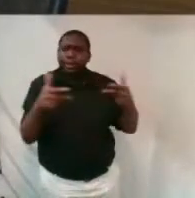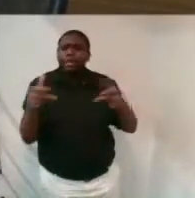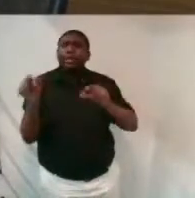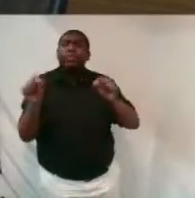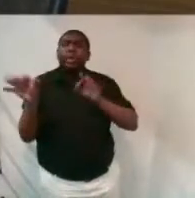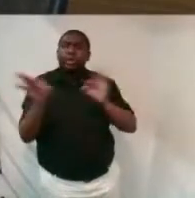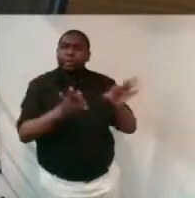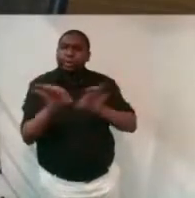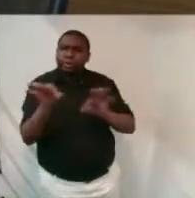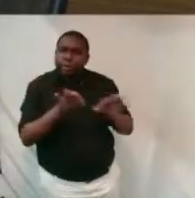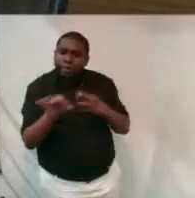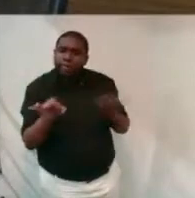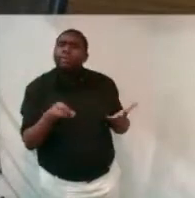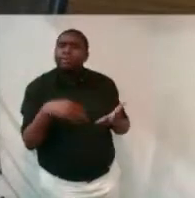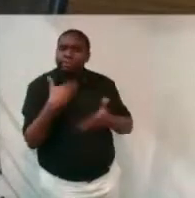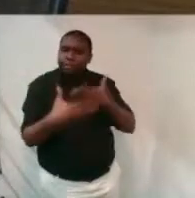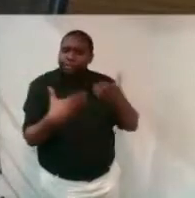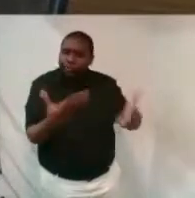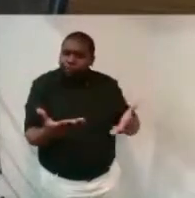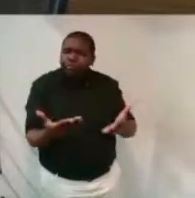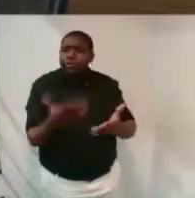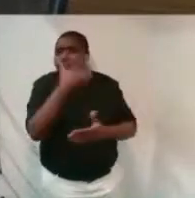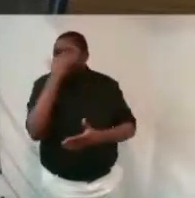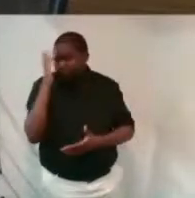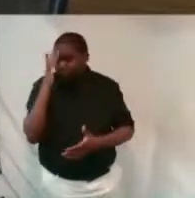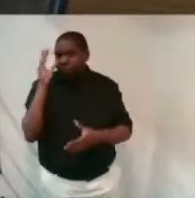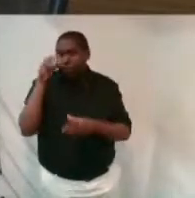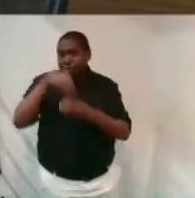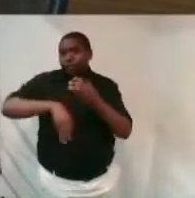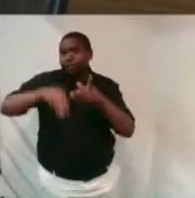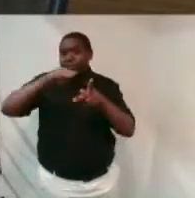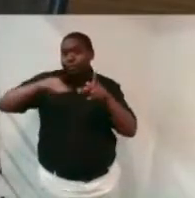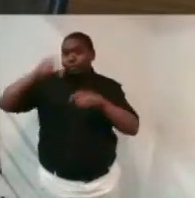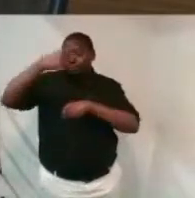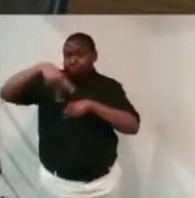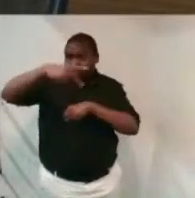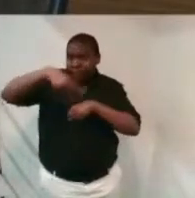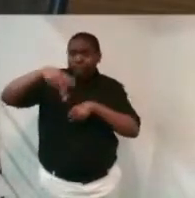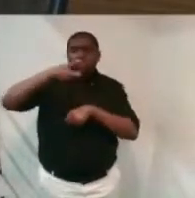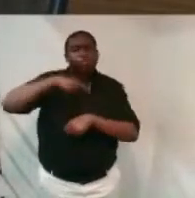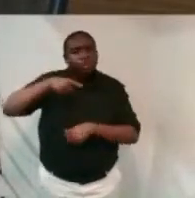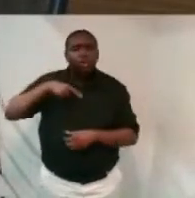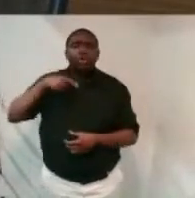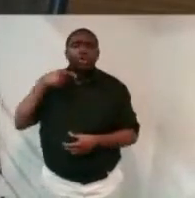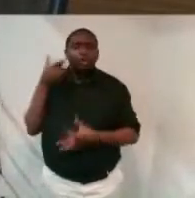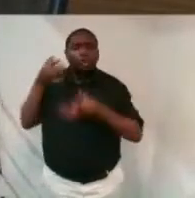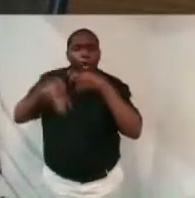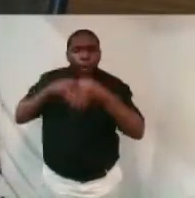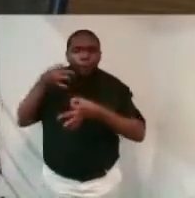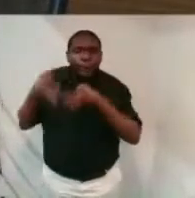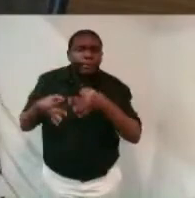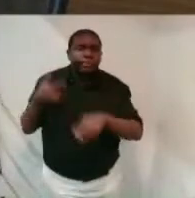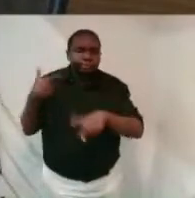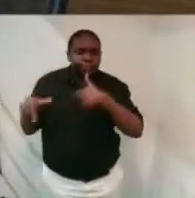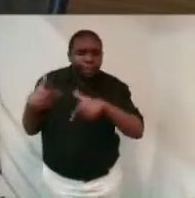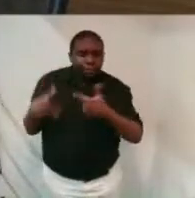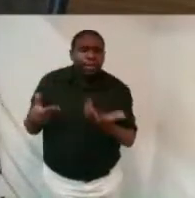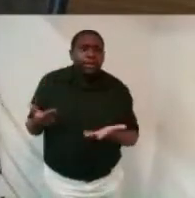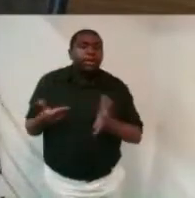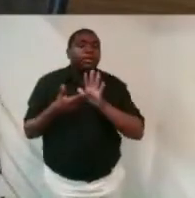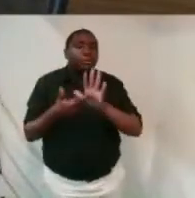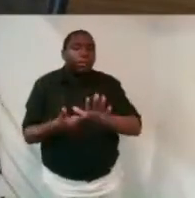é o de fortalecer a atividade desenvolvida por membros do MP em todo o país, fornecer sugestões de atuação, apresentar